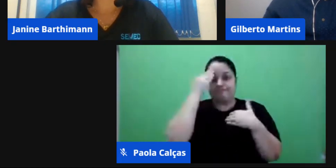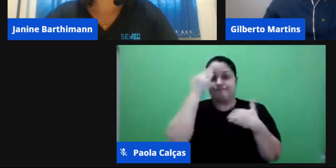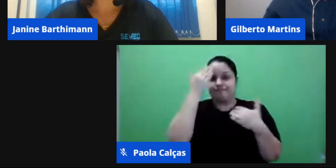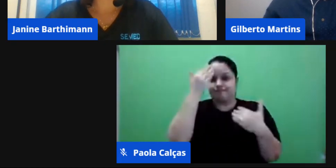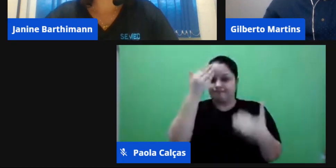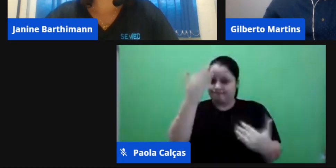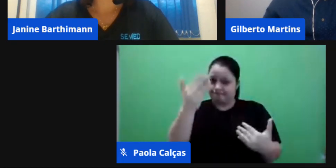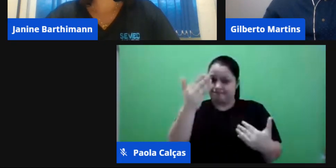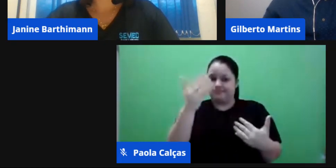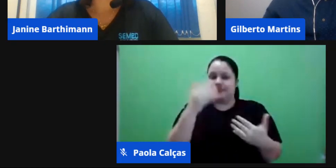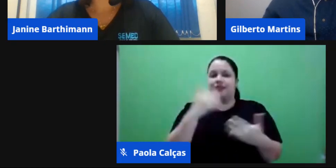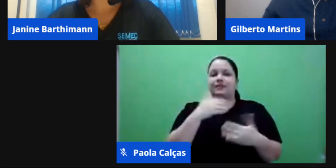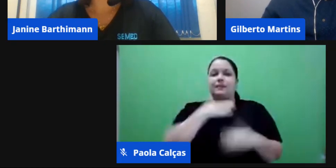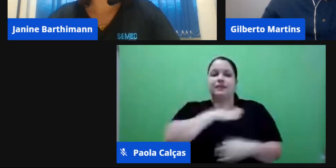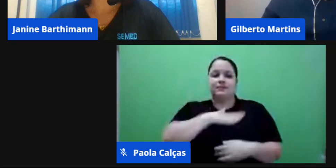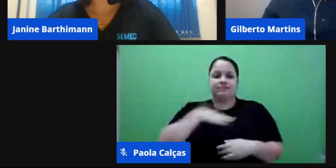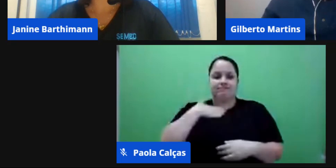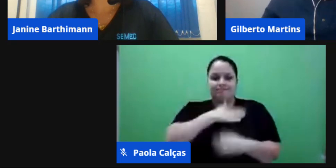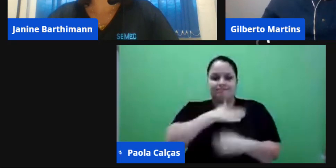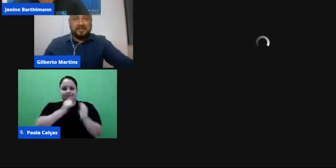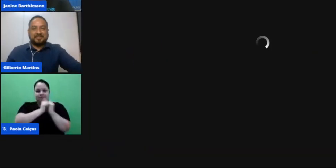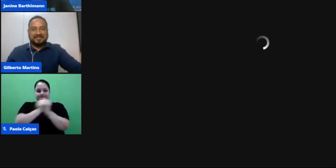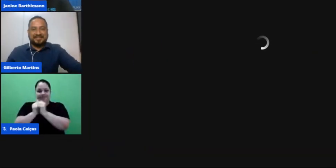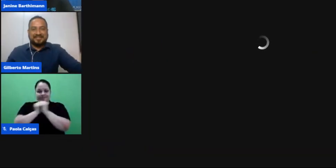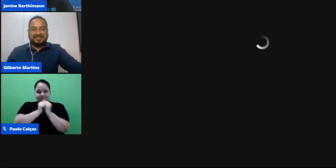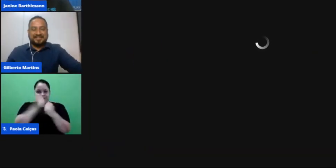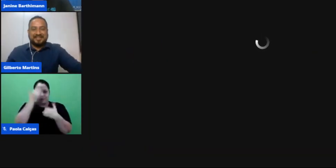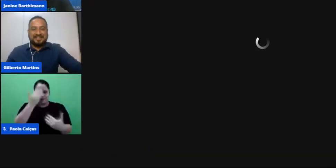estar com vocês. Muito obrigado.